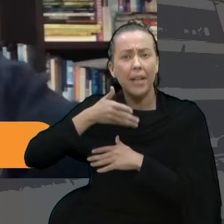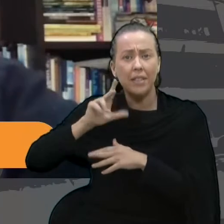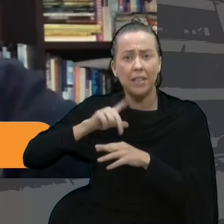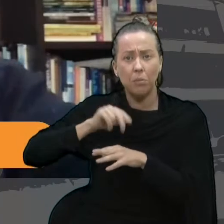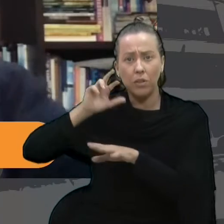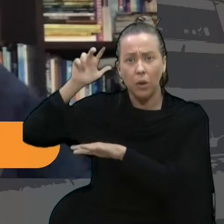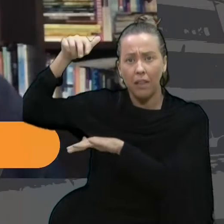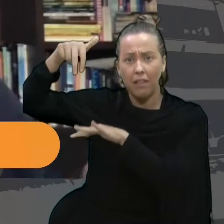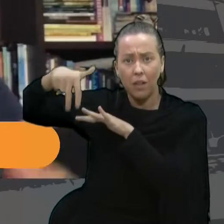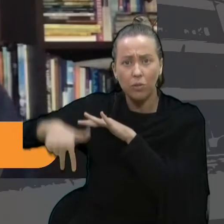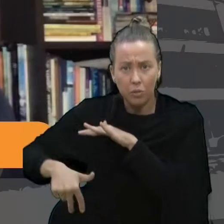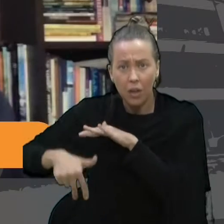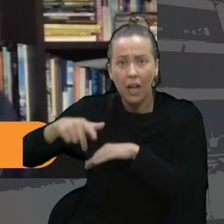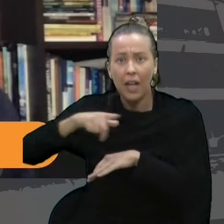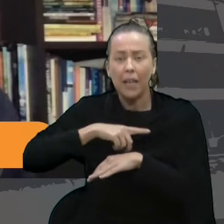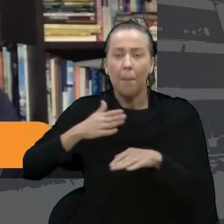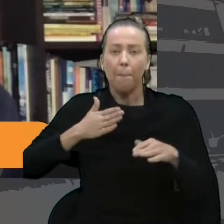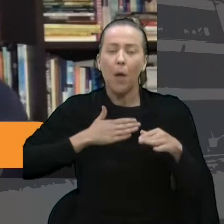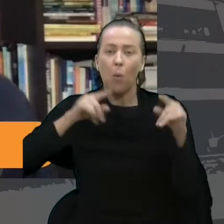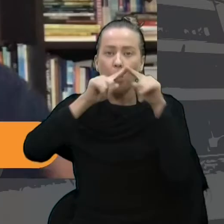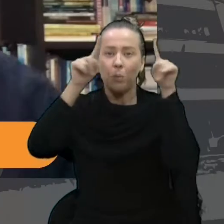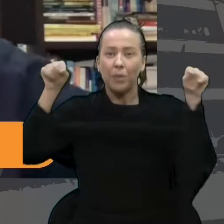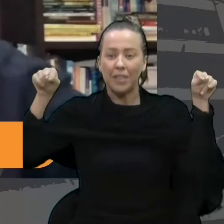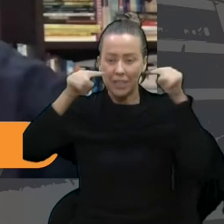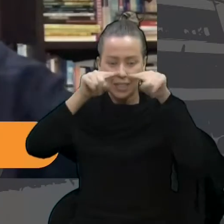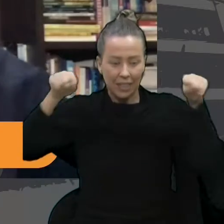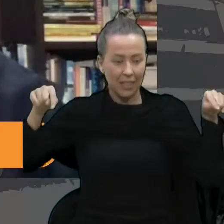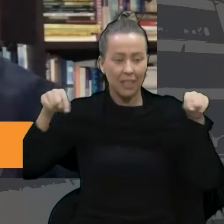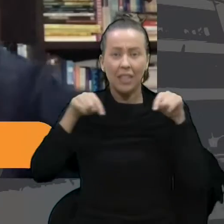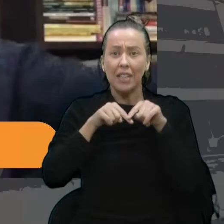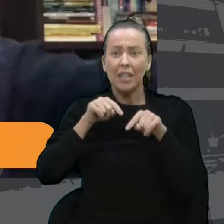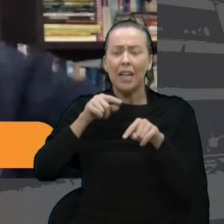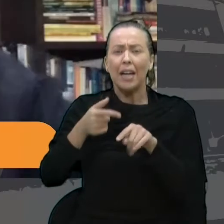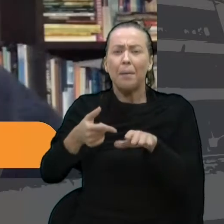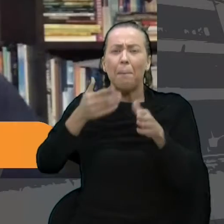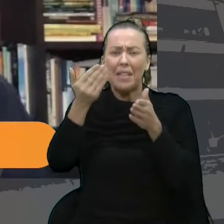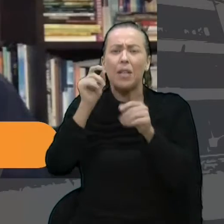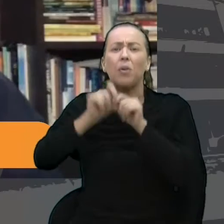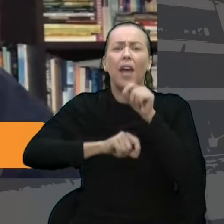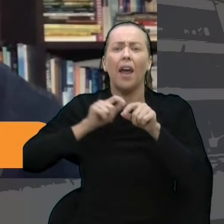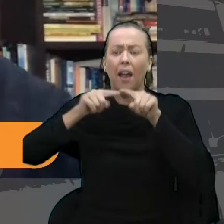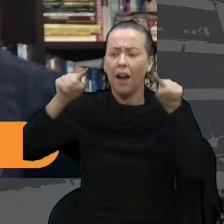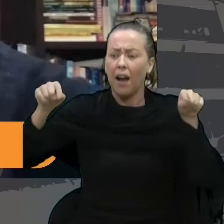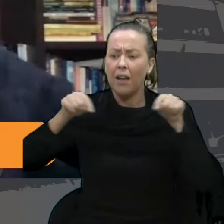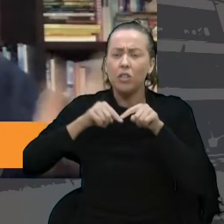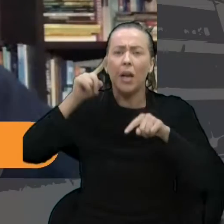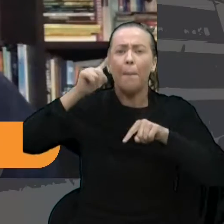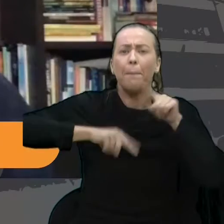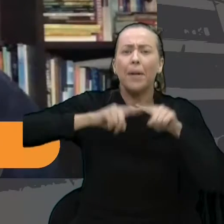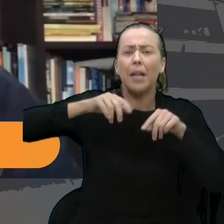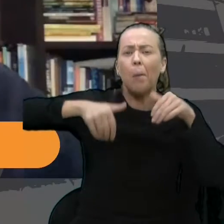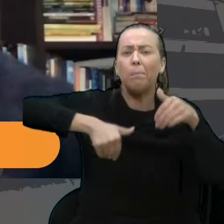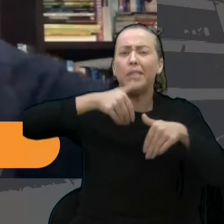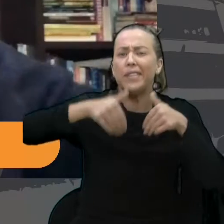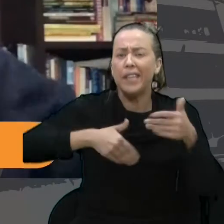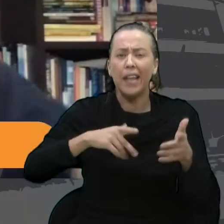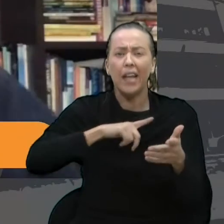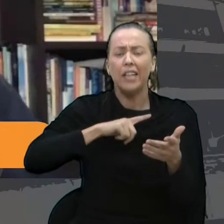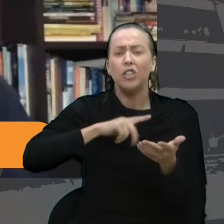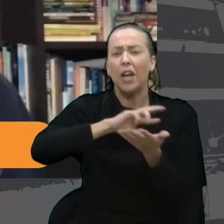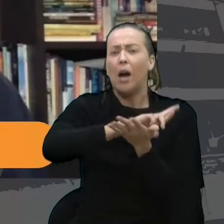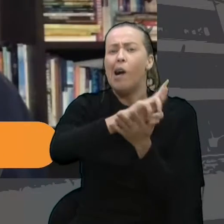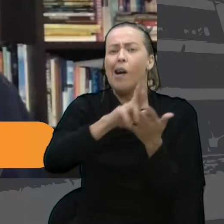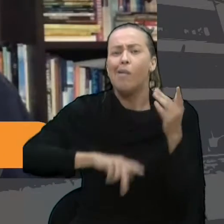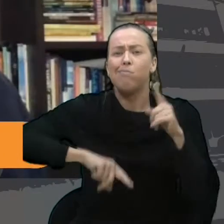o subsolo, onde está o meu estúdio, que era um depósito de ração, de material de piscina, de